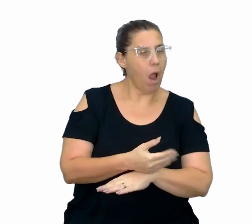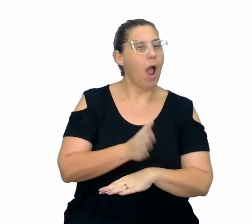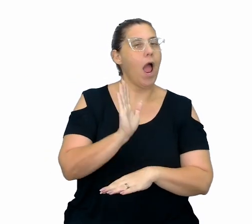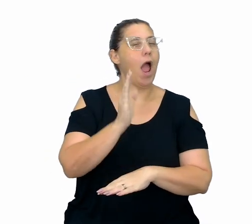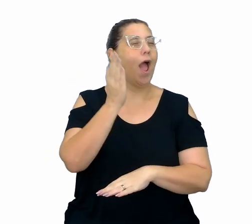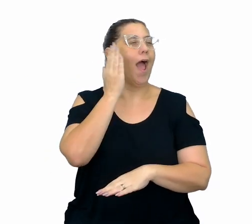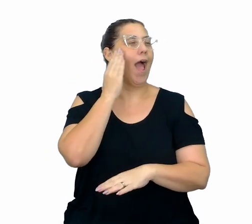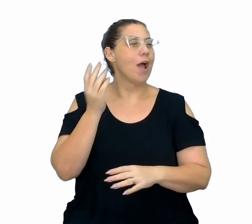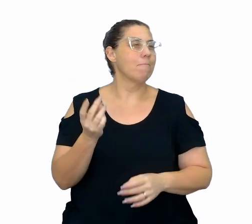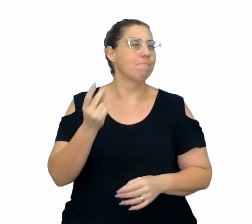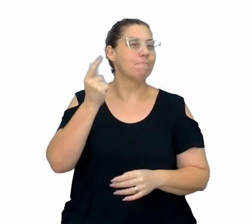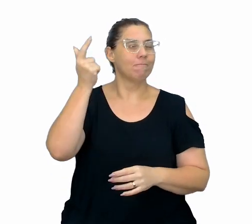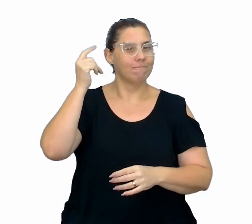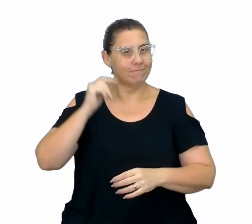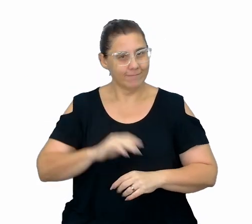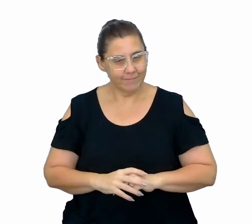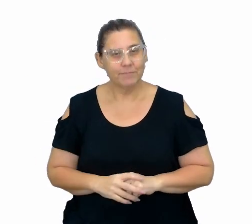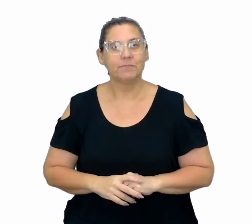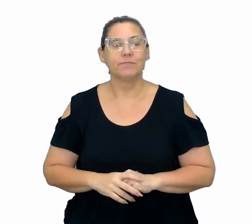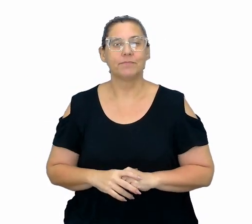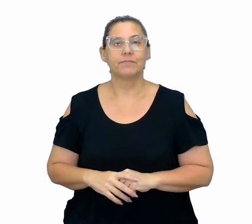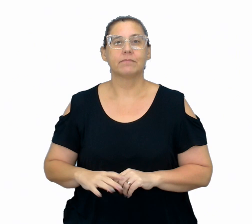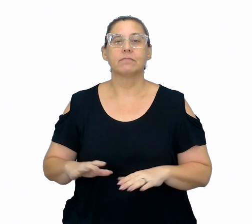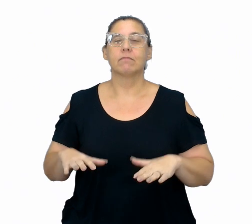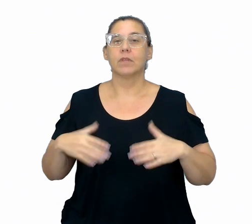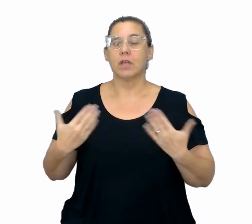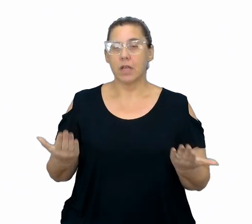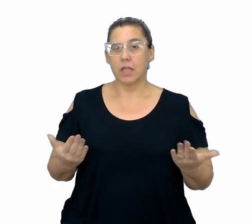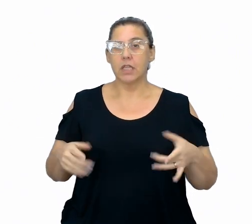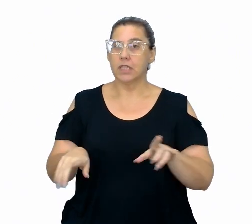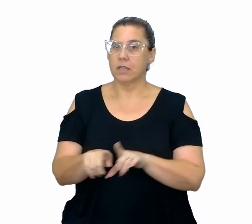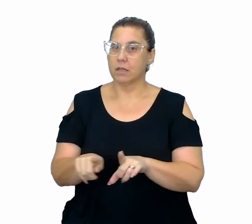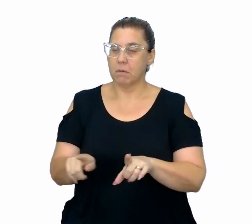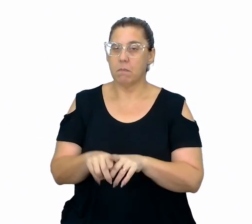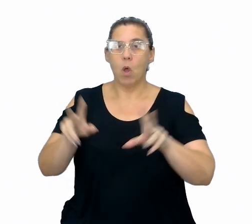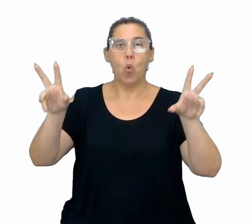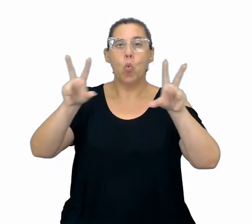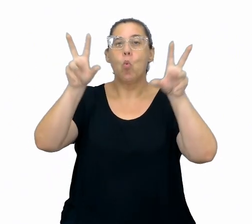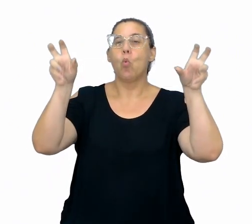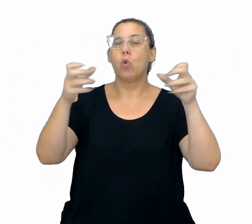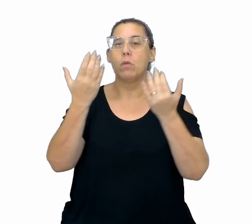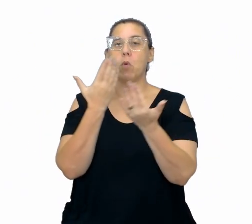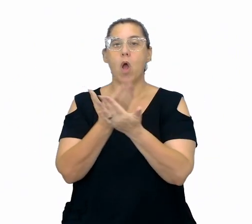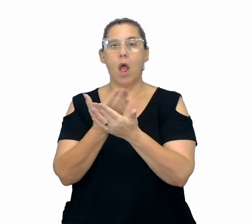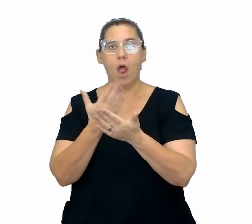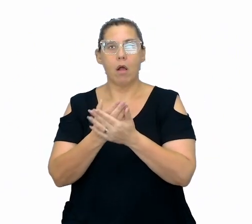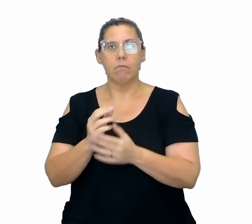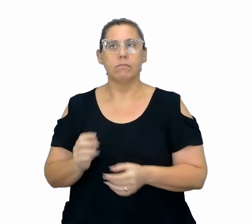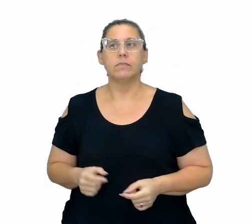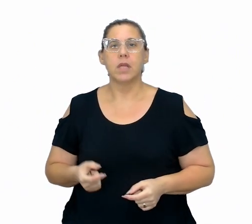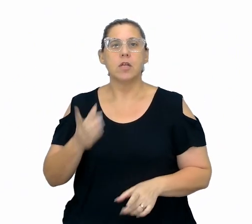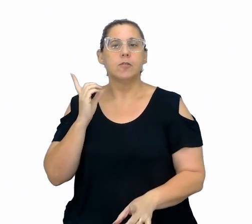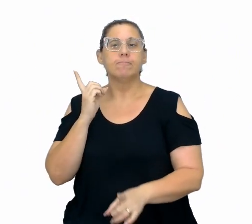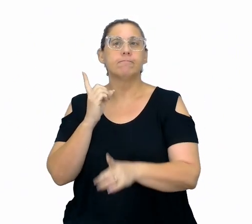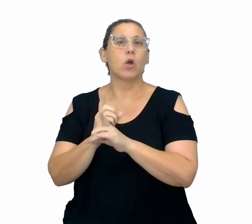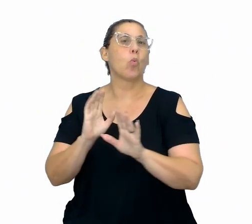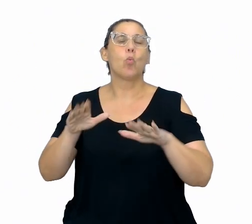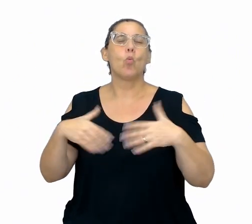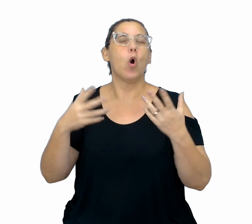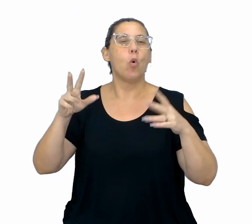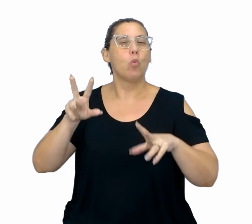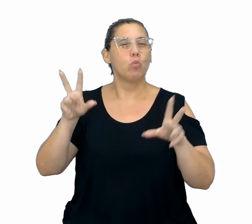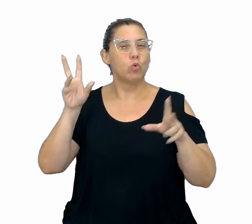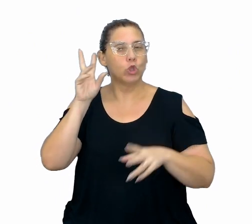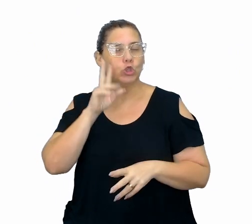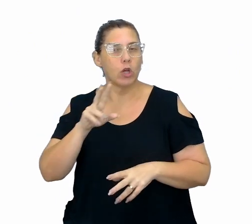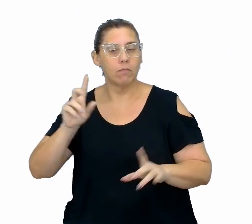que eles fizeram antes e durante a leitura. E apesar do título da aula ser Adivinhando o Nome das Histórias, percebam